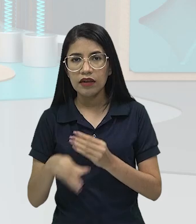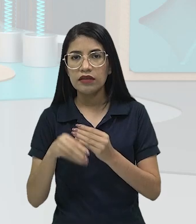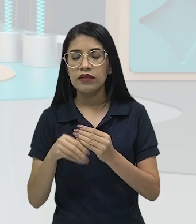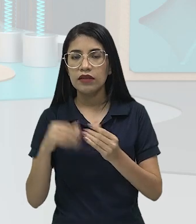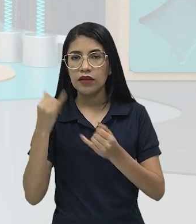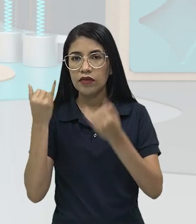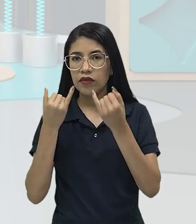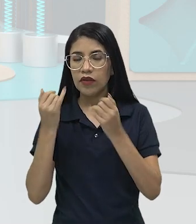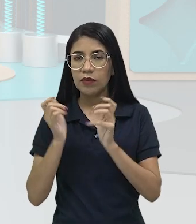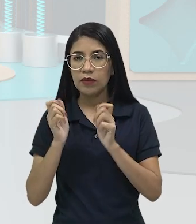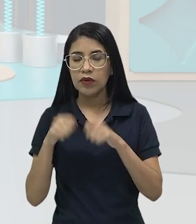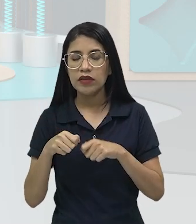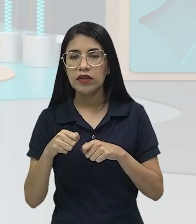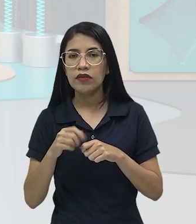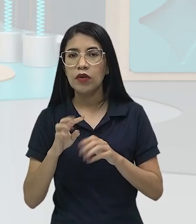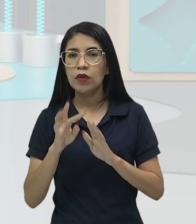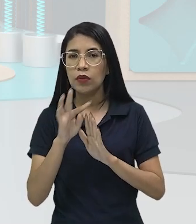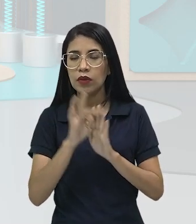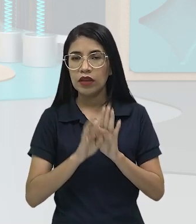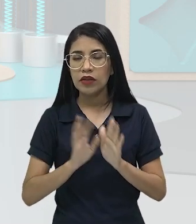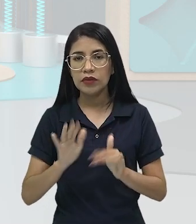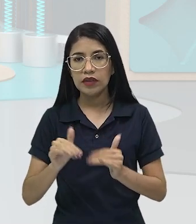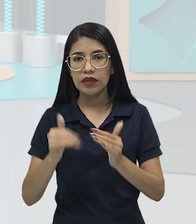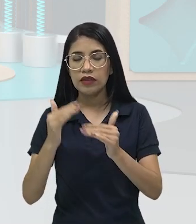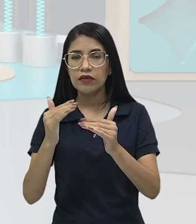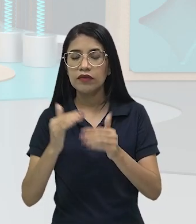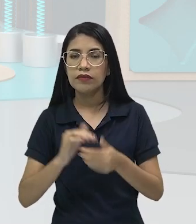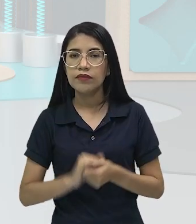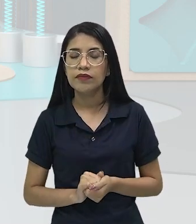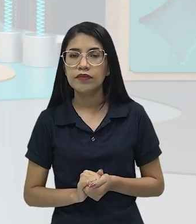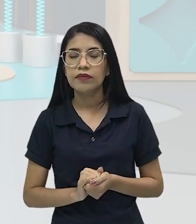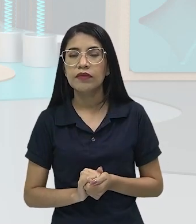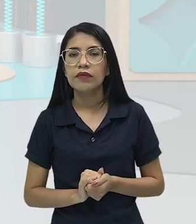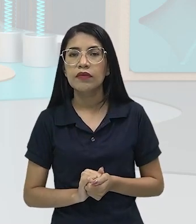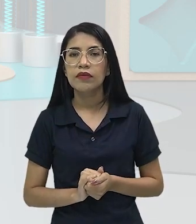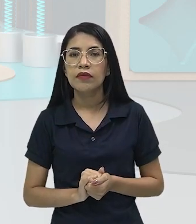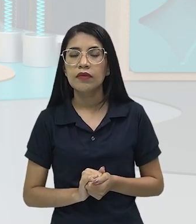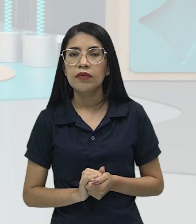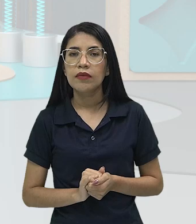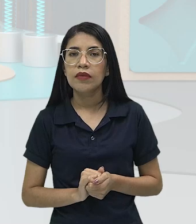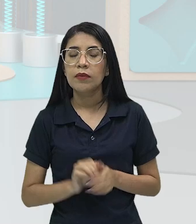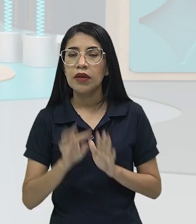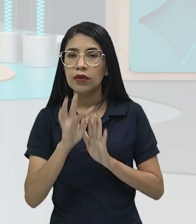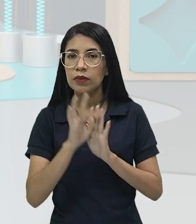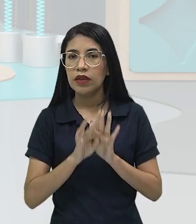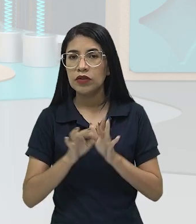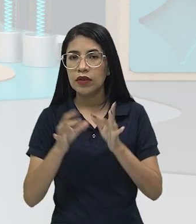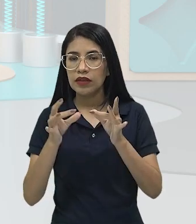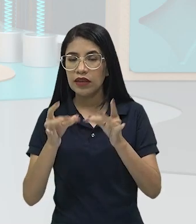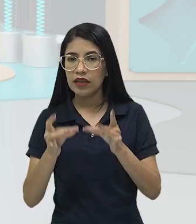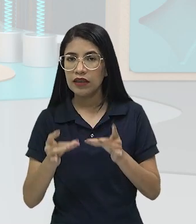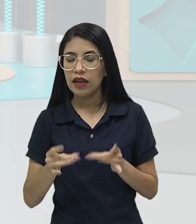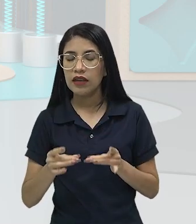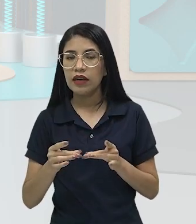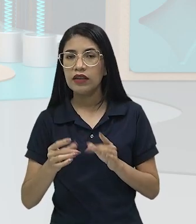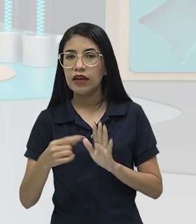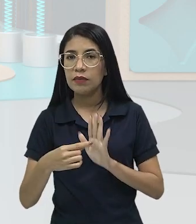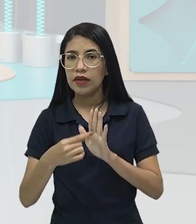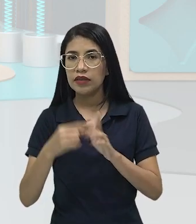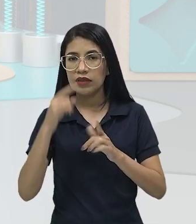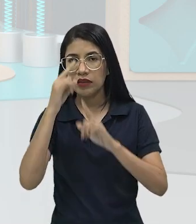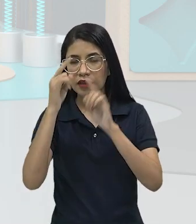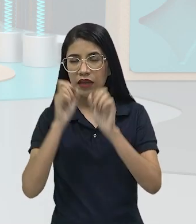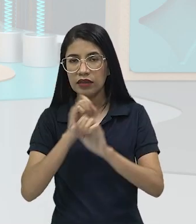informações que contribui para a minha progressão textual, para que o texto caminhe, para que o texto apresente as ideias de